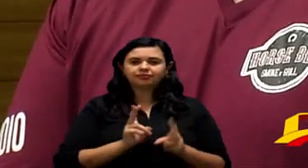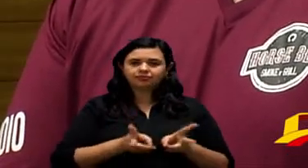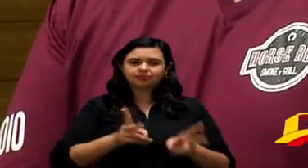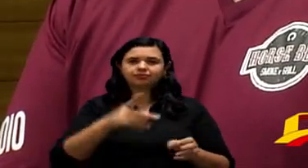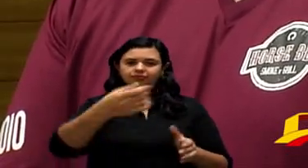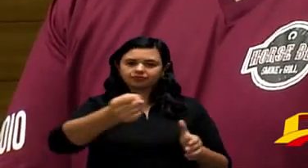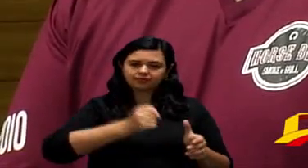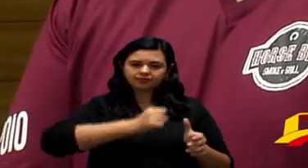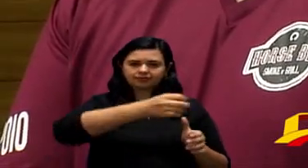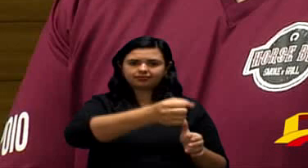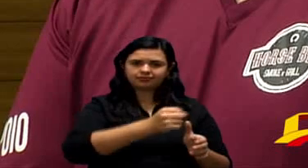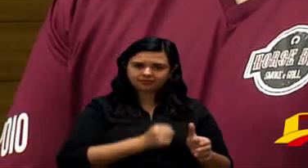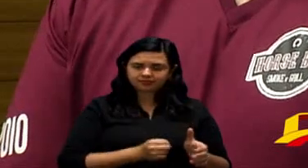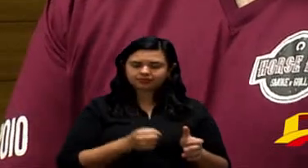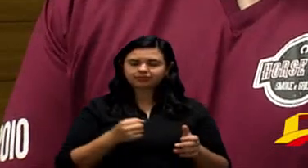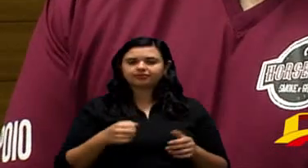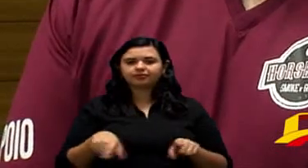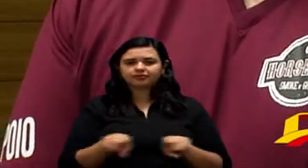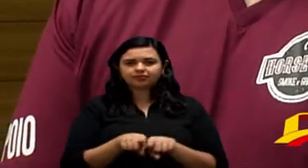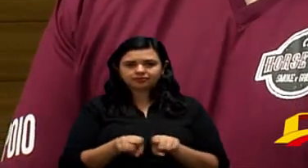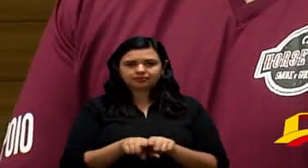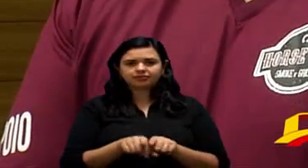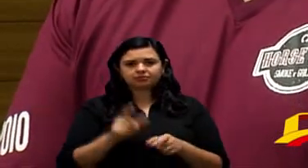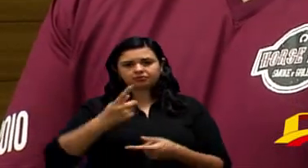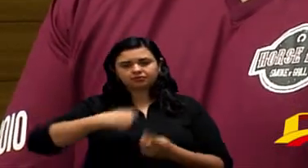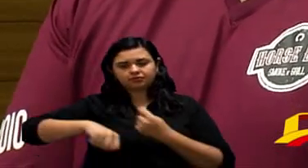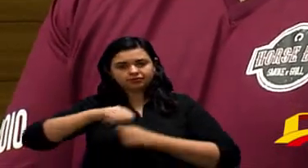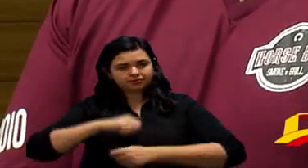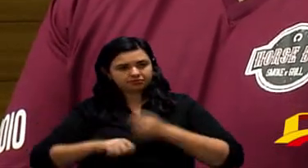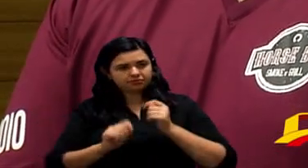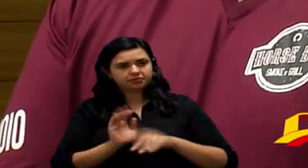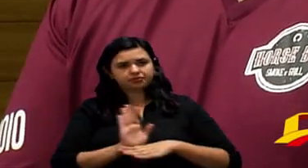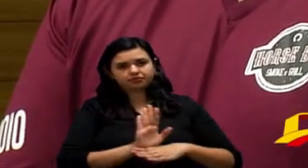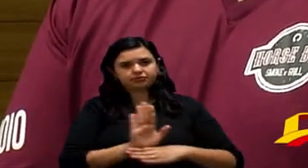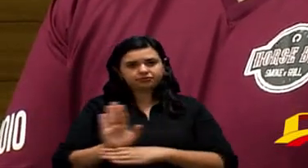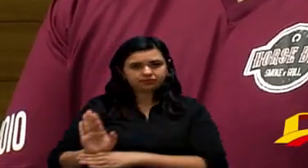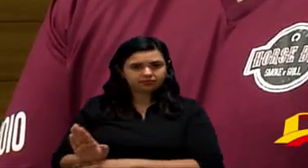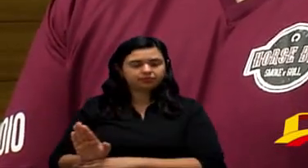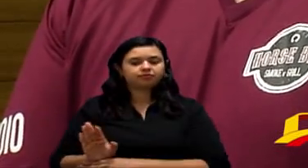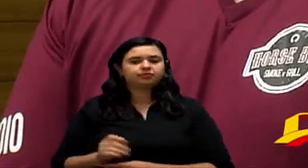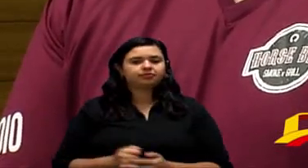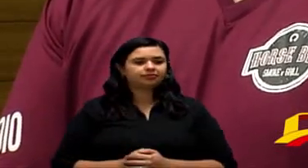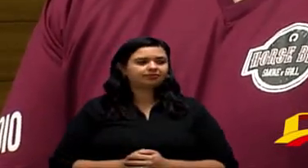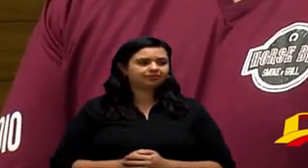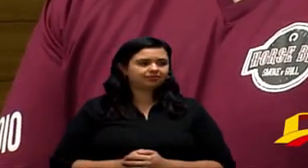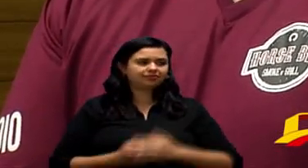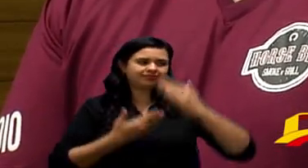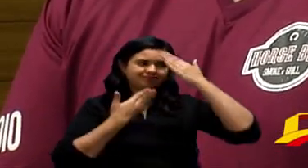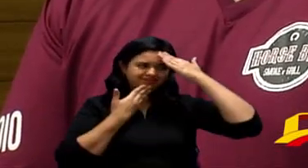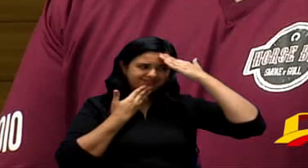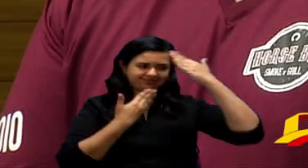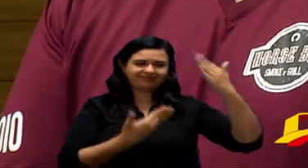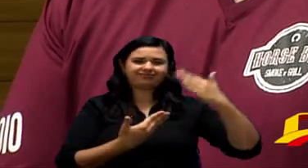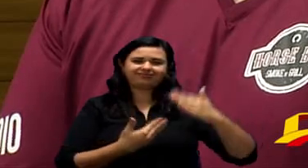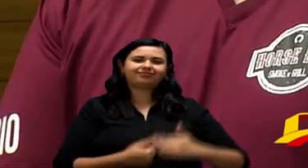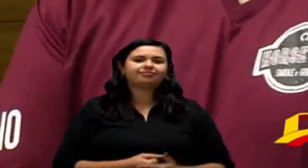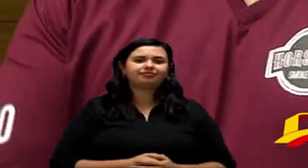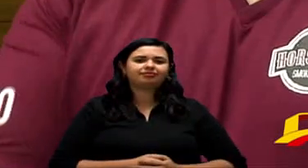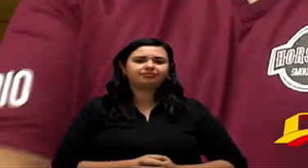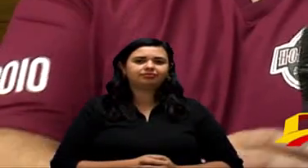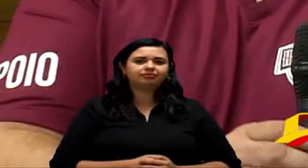e girando economia local que é importante e muito obrigada